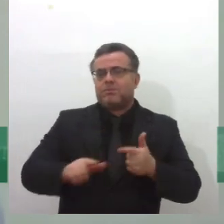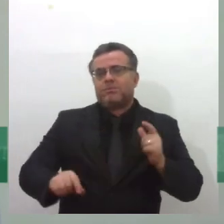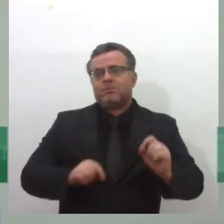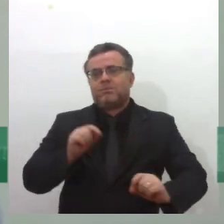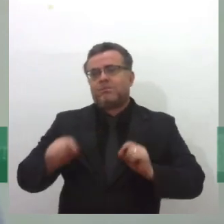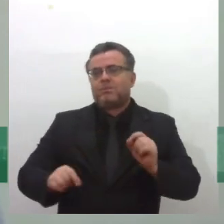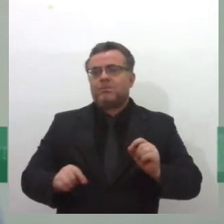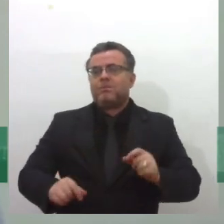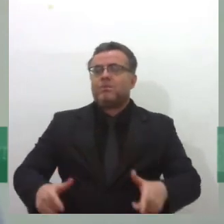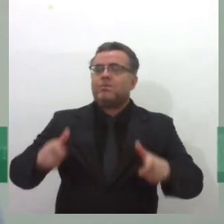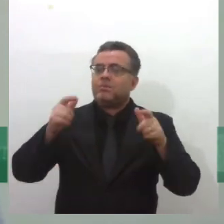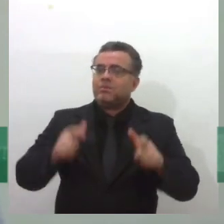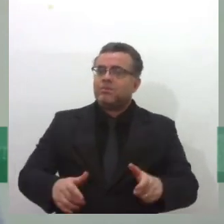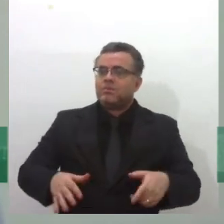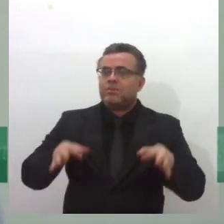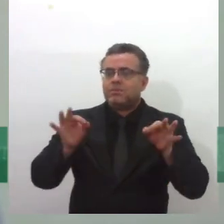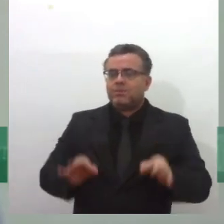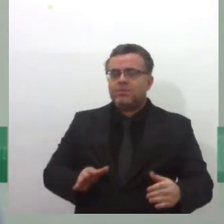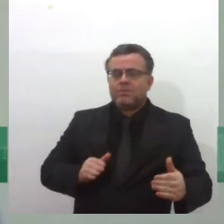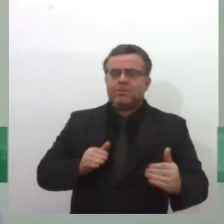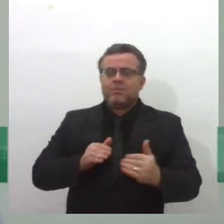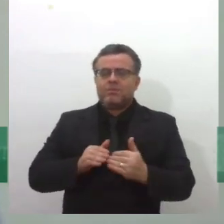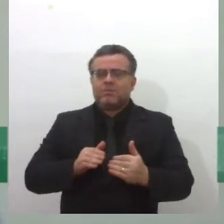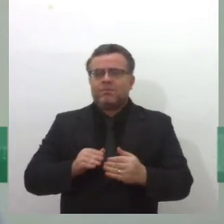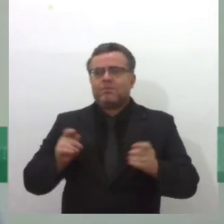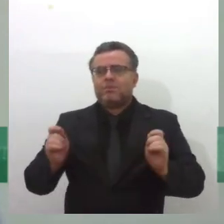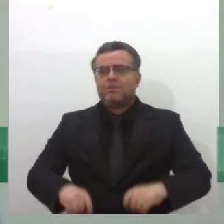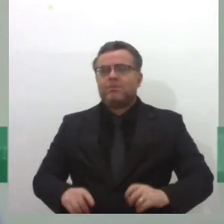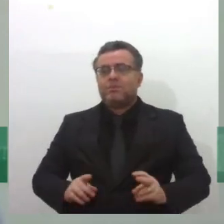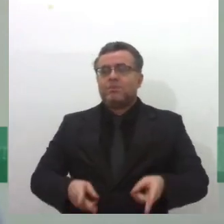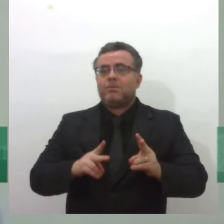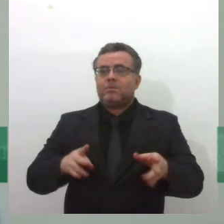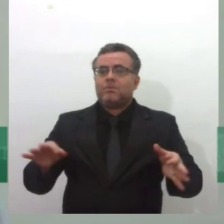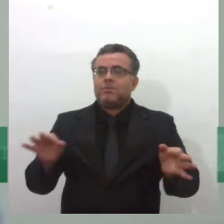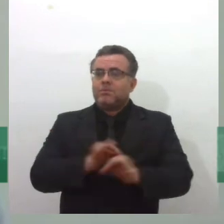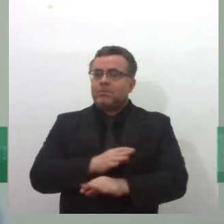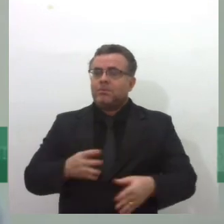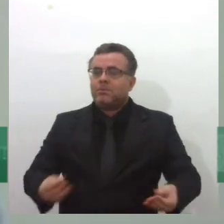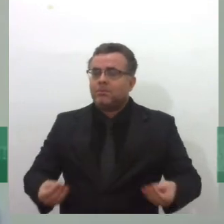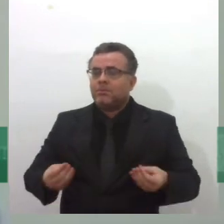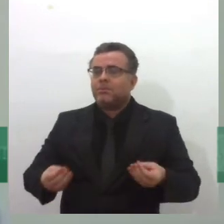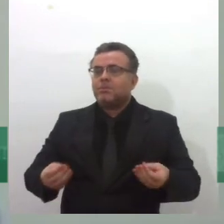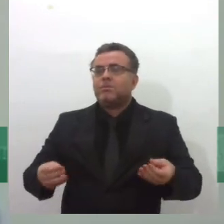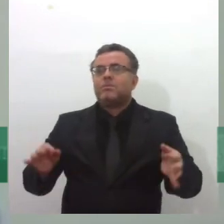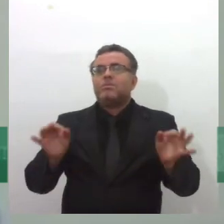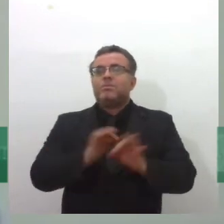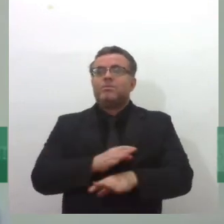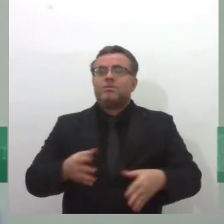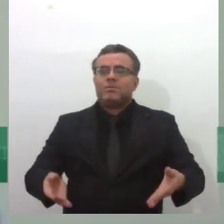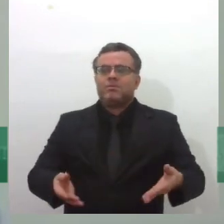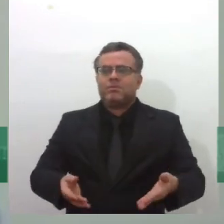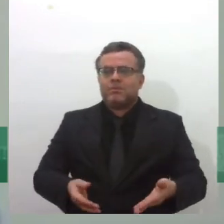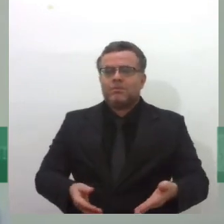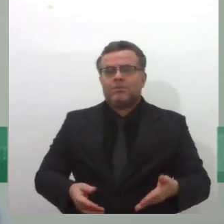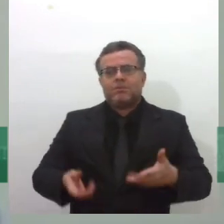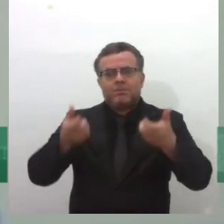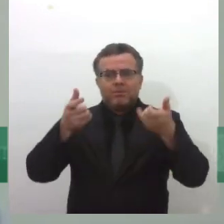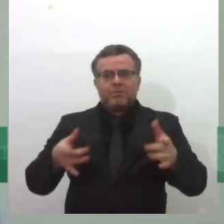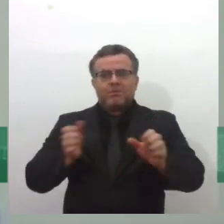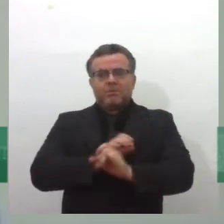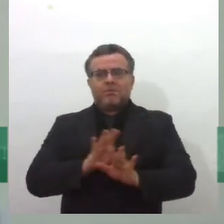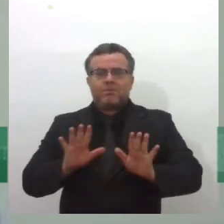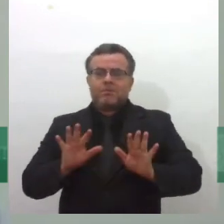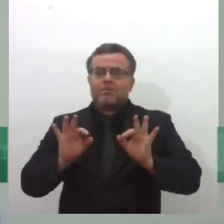lugar ideal, o foco principal para que a gente possa estar debatendo e discutindo. É preciso ter claro, né, que a escola não é